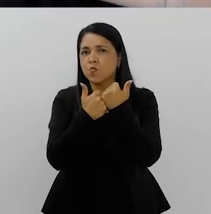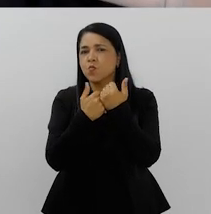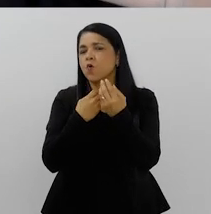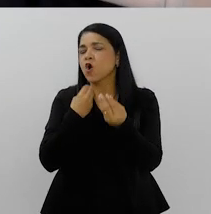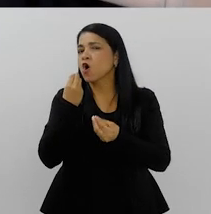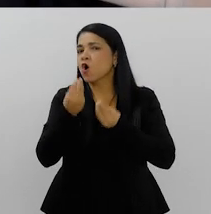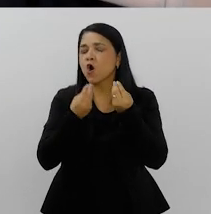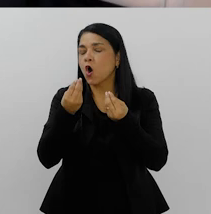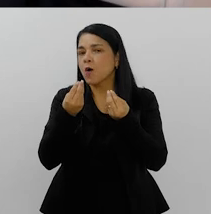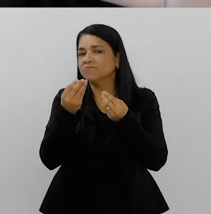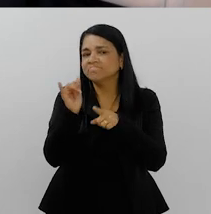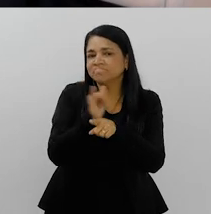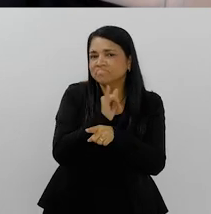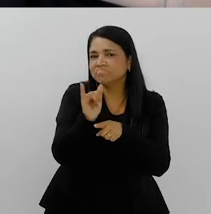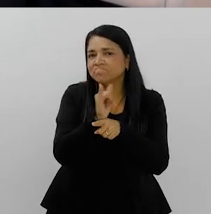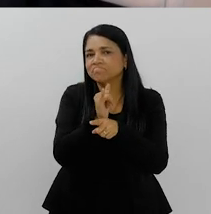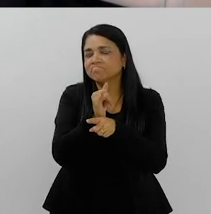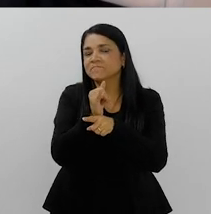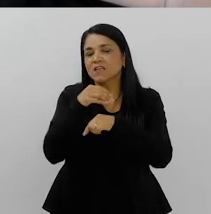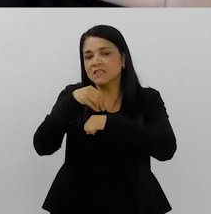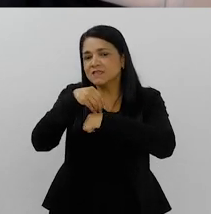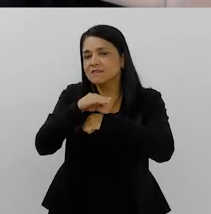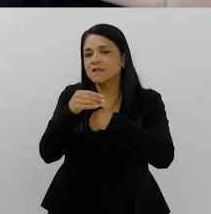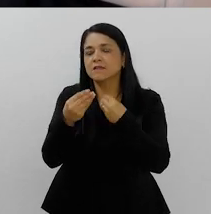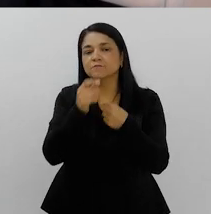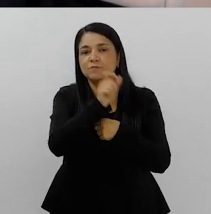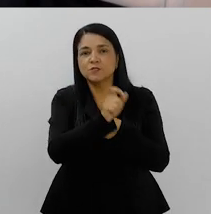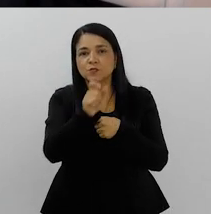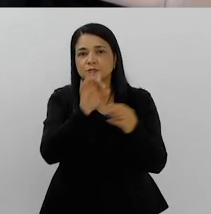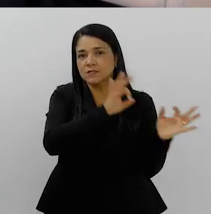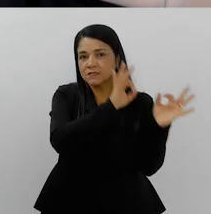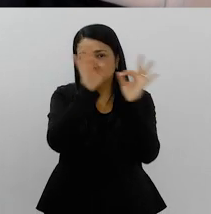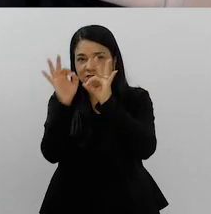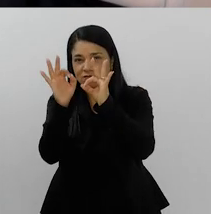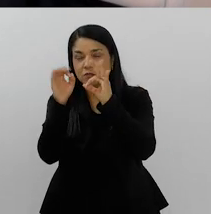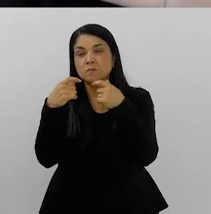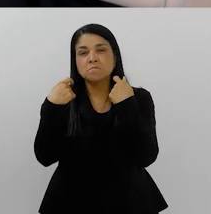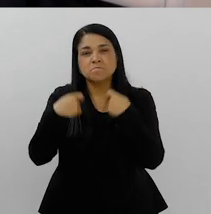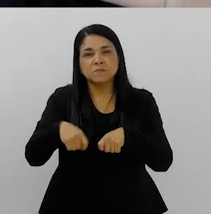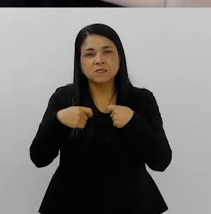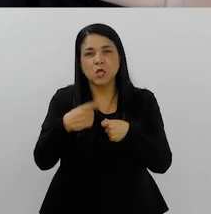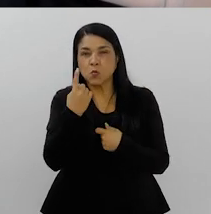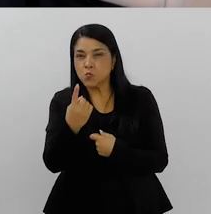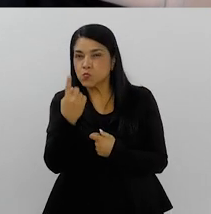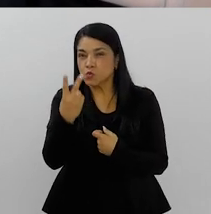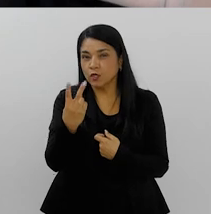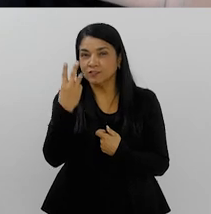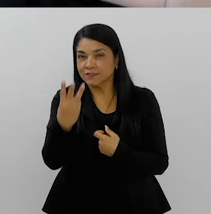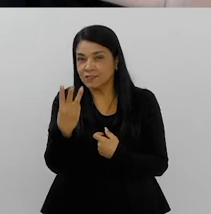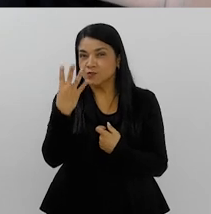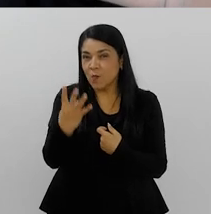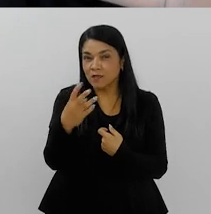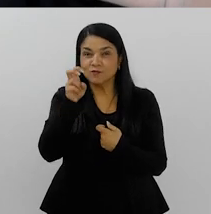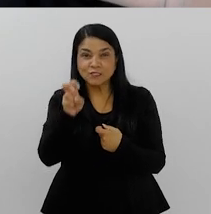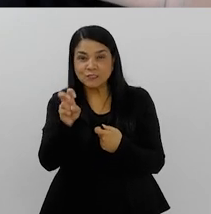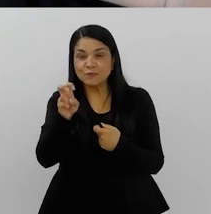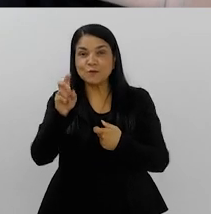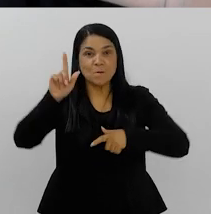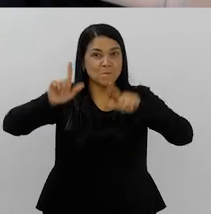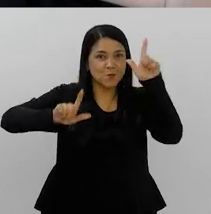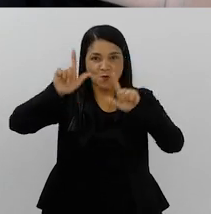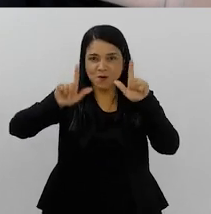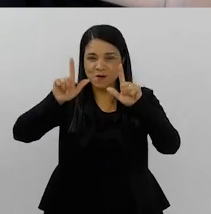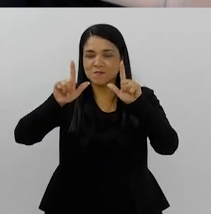desse apoio como que vamos lidar e passar PR as pessoas que estão assistindo porque acho que a gente precisa de uns dois três